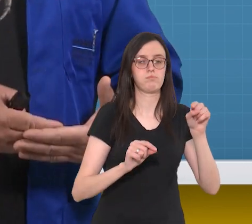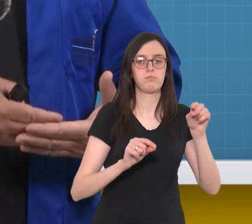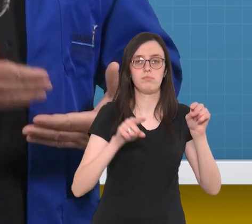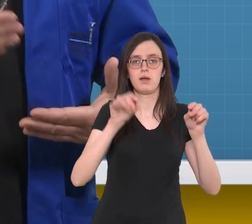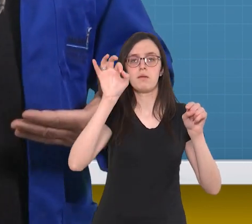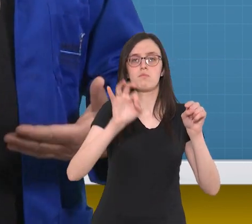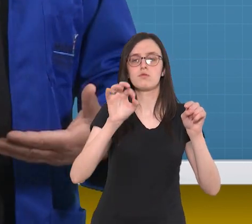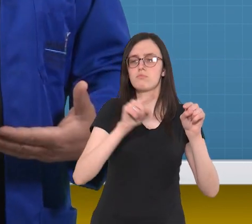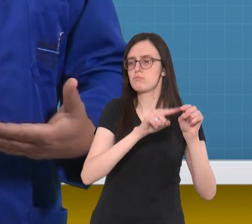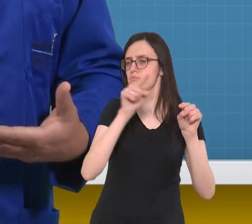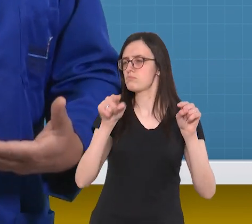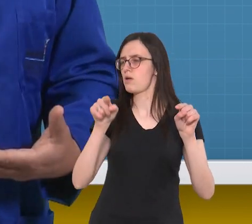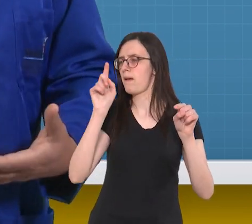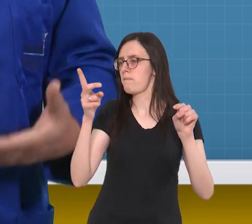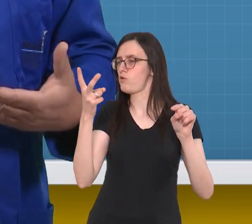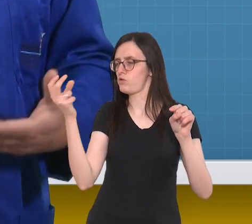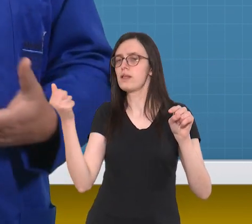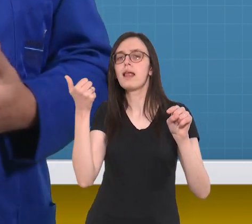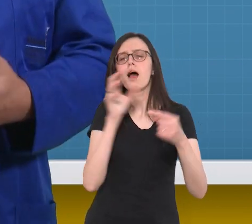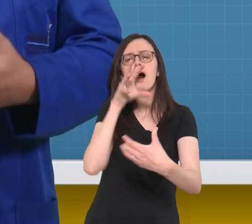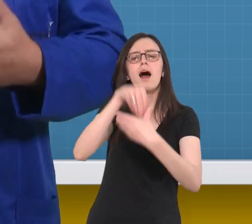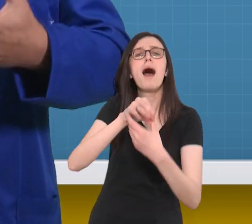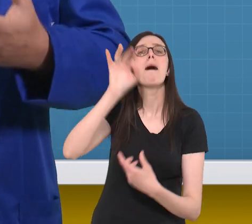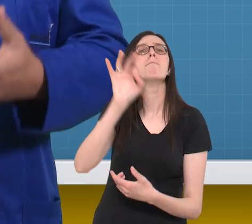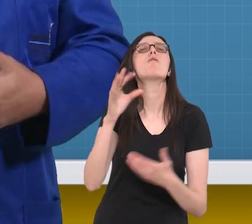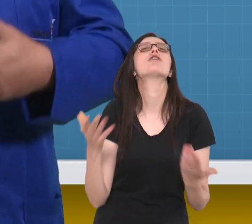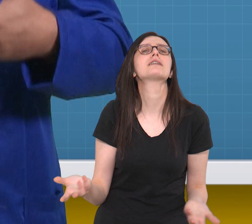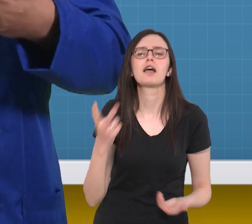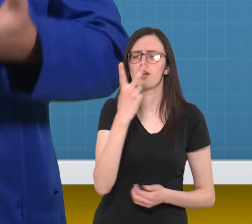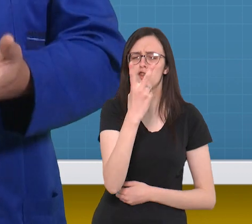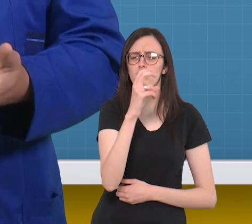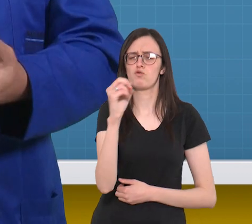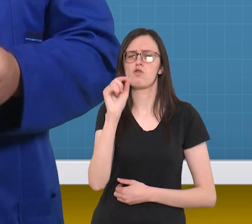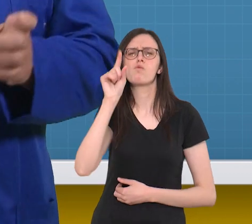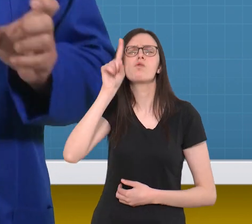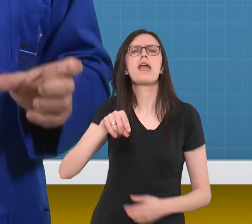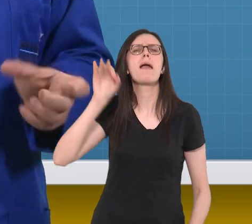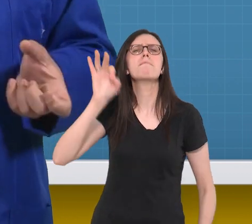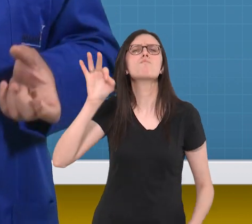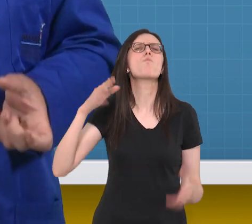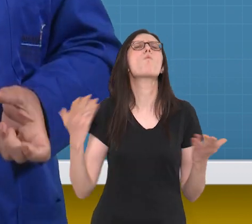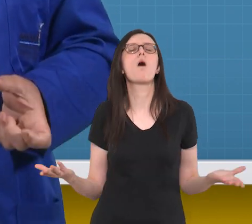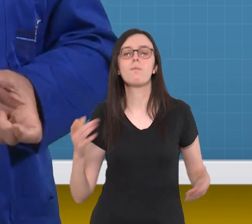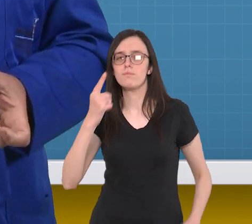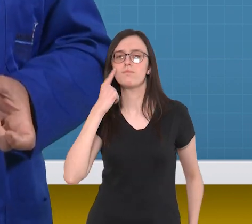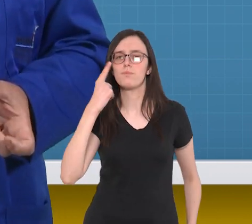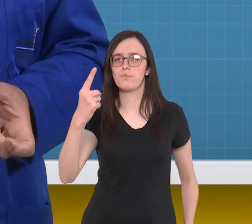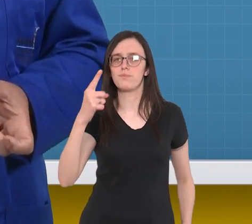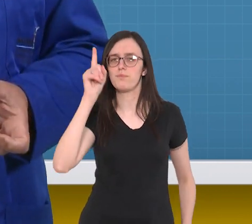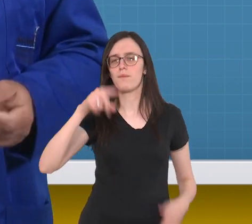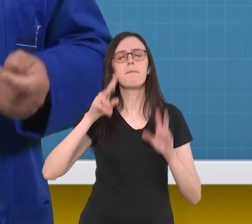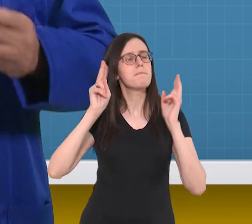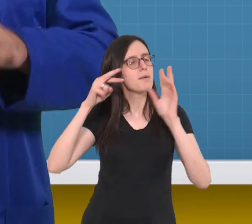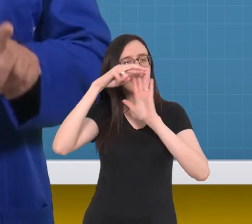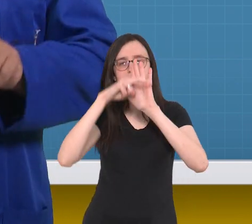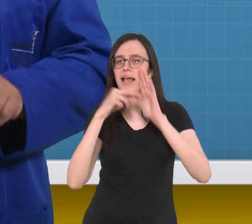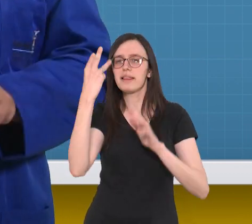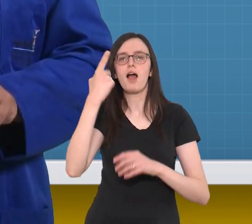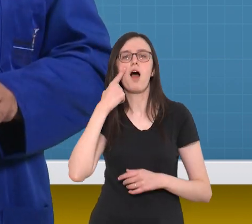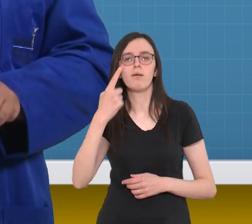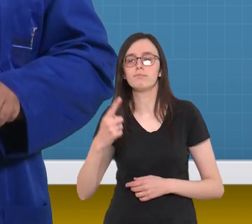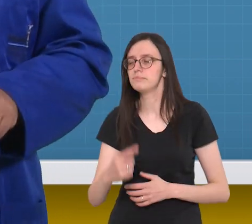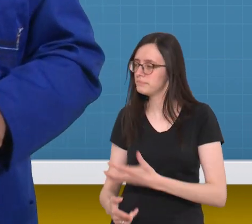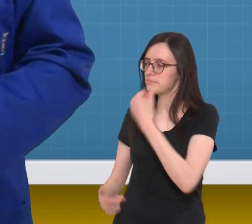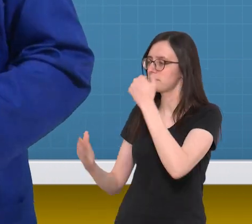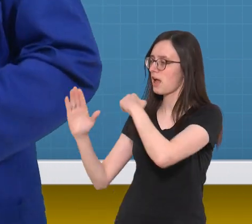de partida, acréscimo de porcentagem. Ou seja, quantos por cento 200 significa em 1.000? Vamos lá na